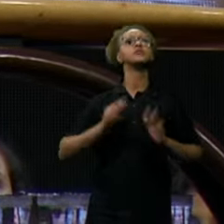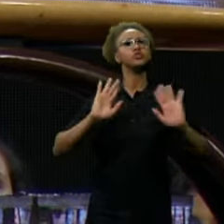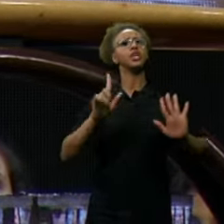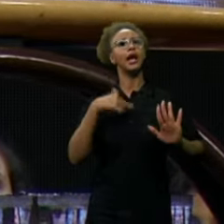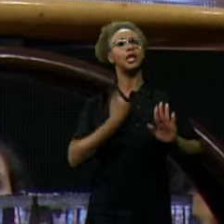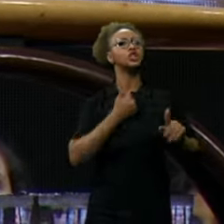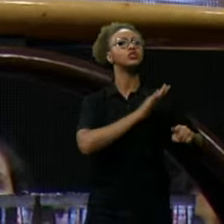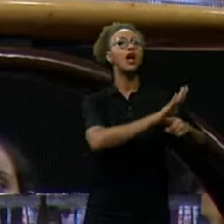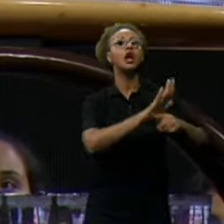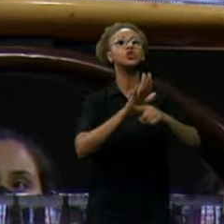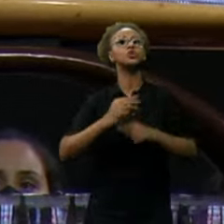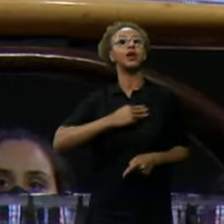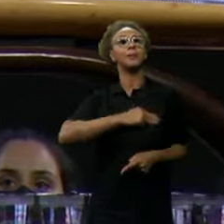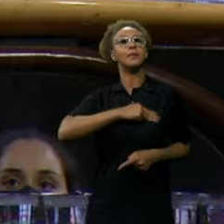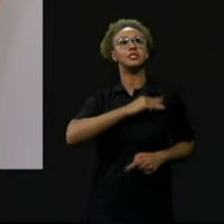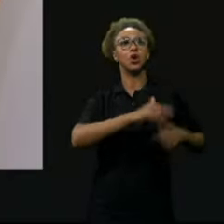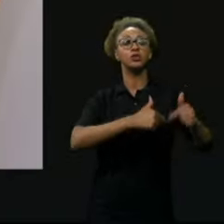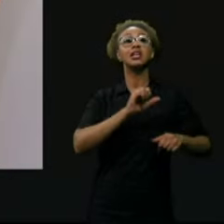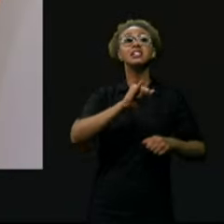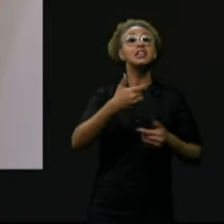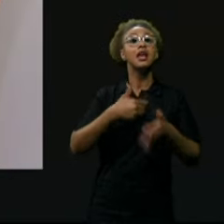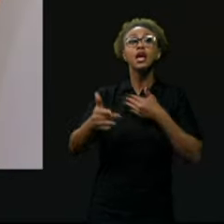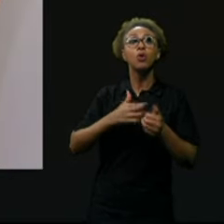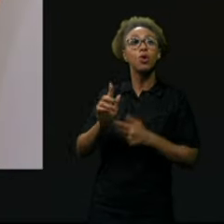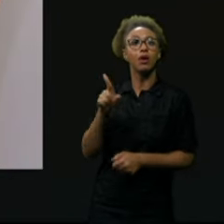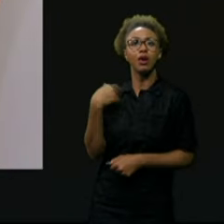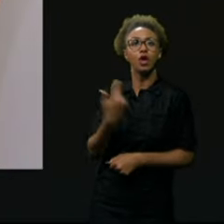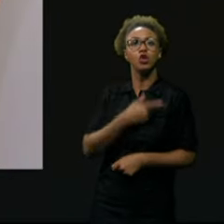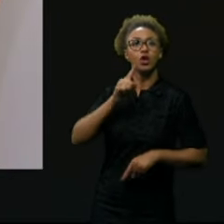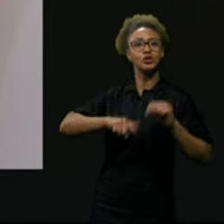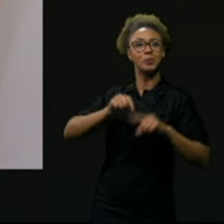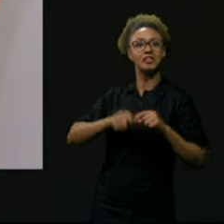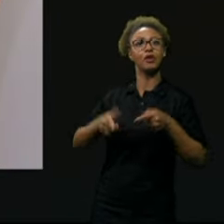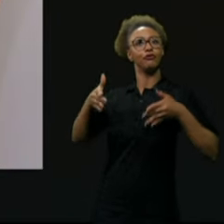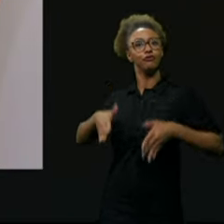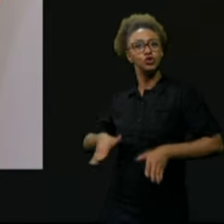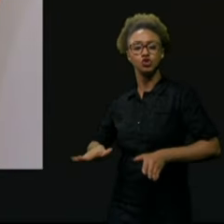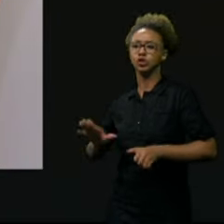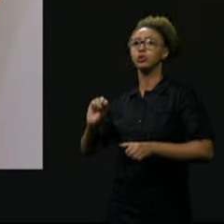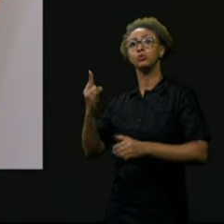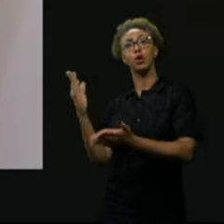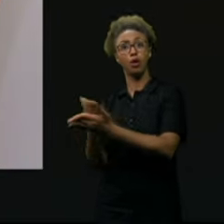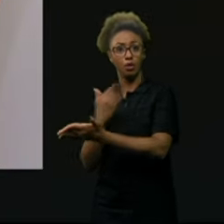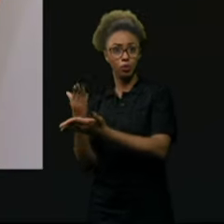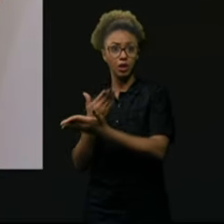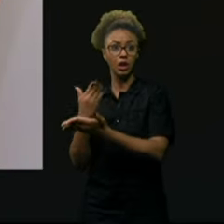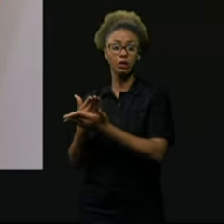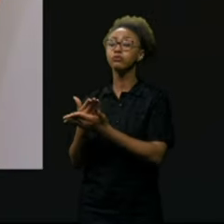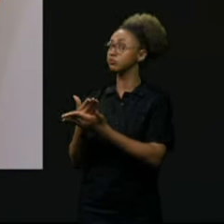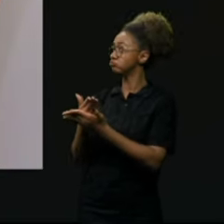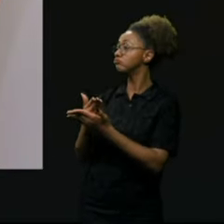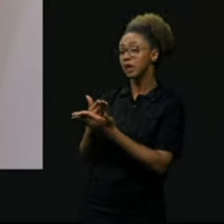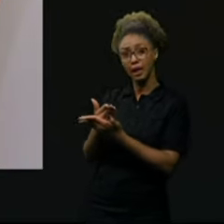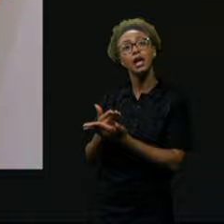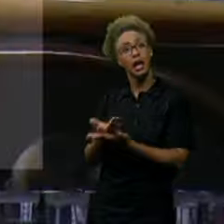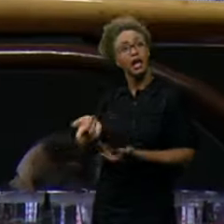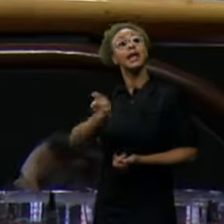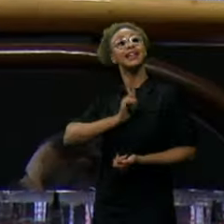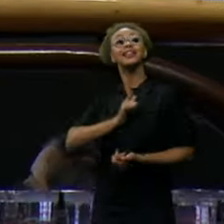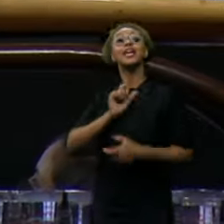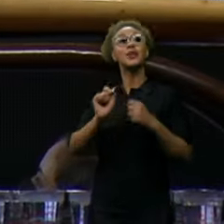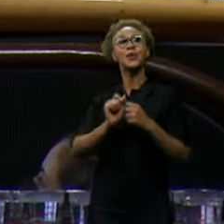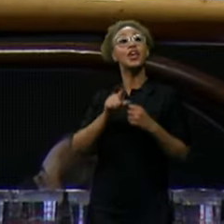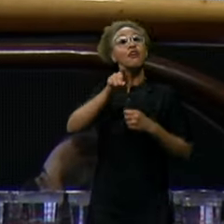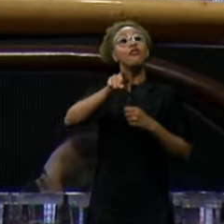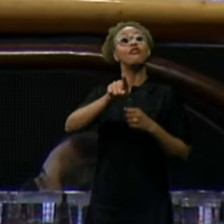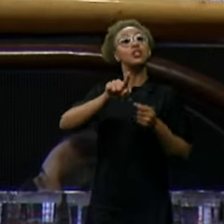cooperado com a obra missionária todas as vezes que você adquirir qualquer um dos nossos vestidos ou livros sem entra com a gente no campo